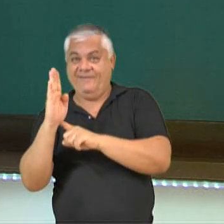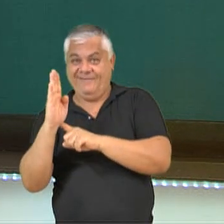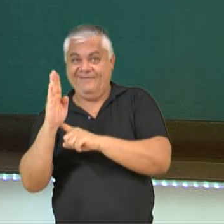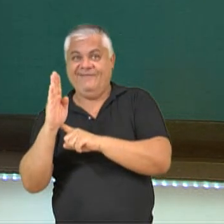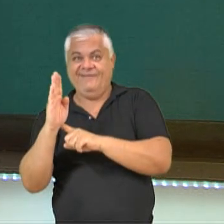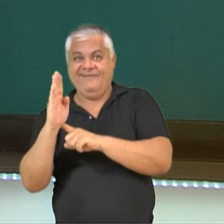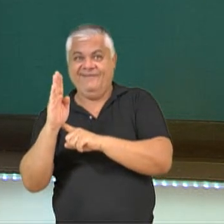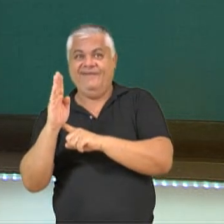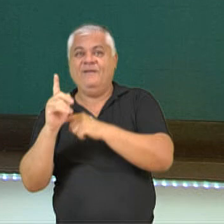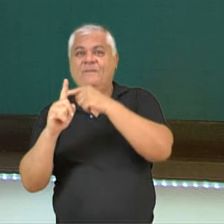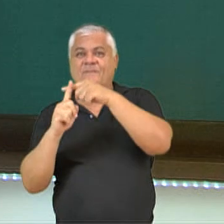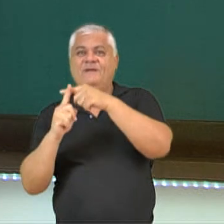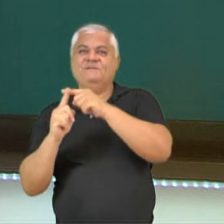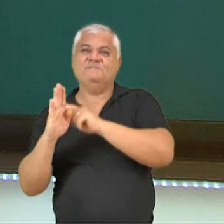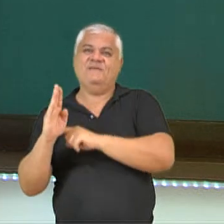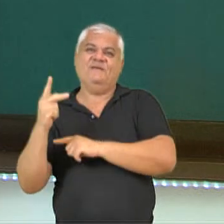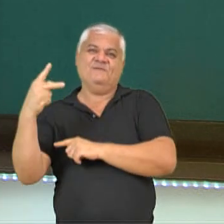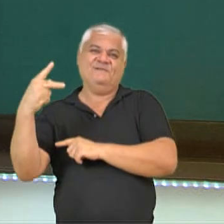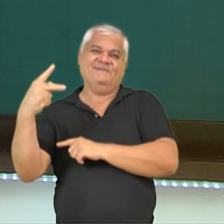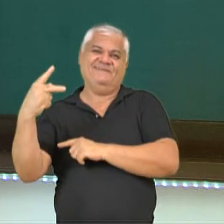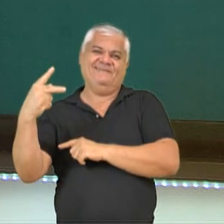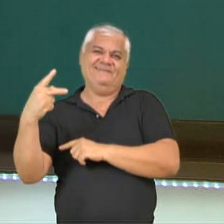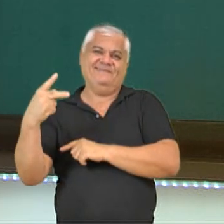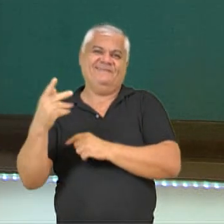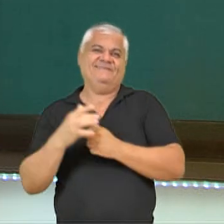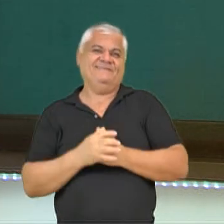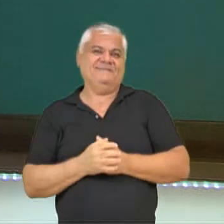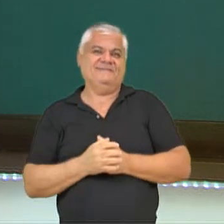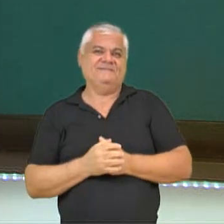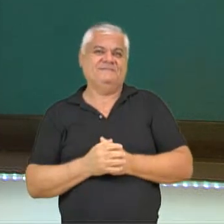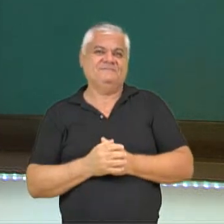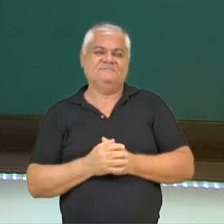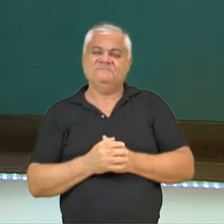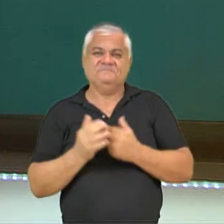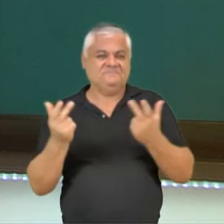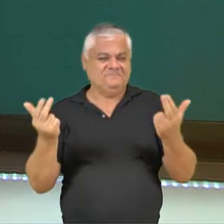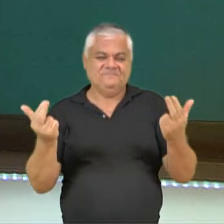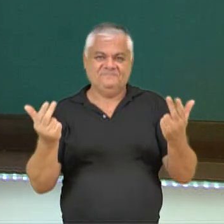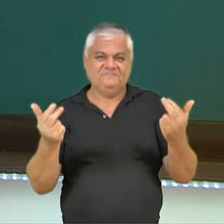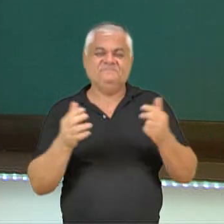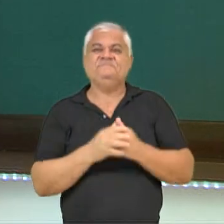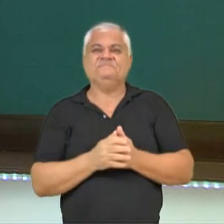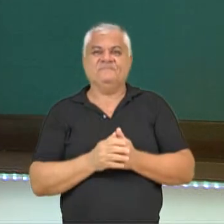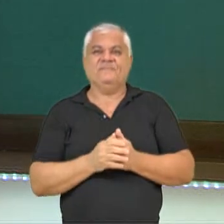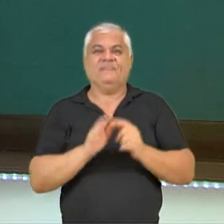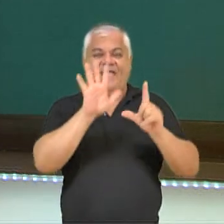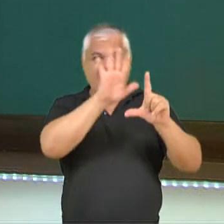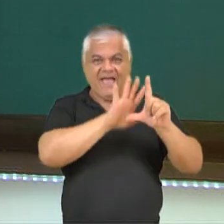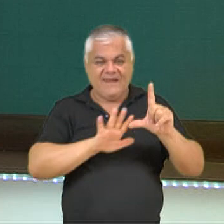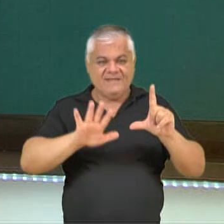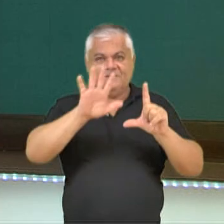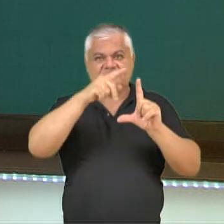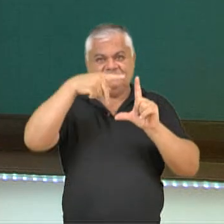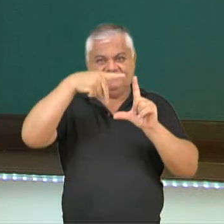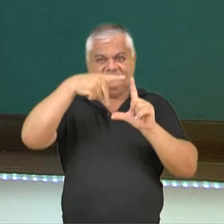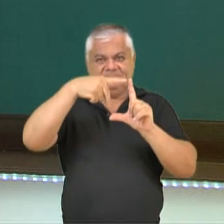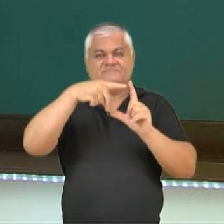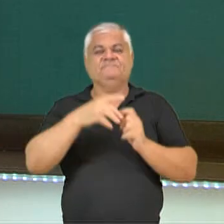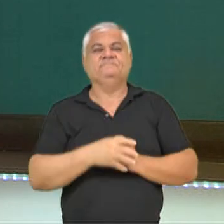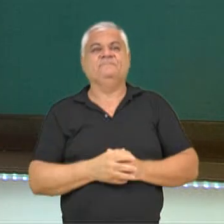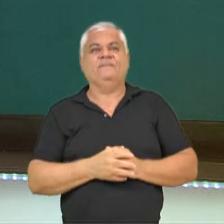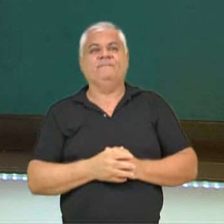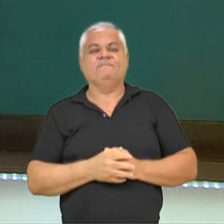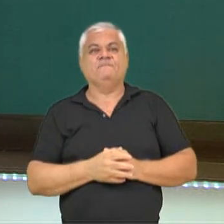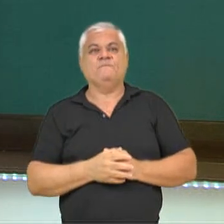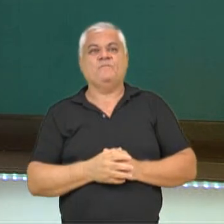segundo, mais o quadrado do segundo termo. Ambas as expressões fornecem a área do quadrado, ok?